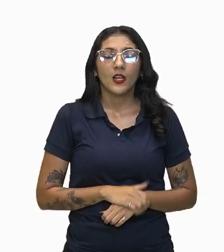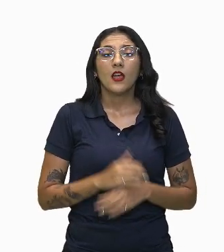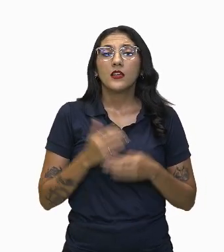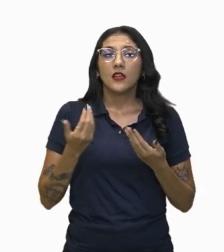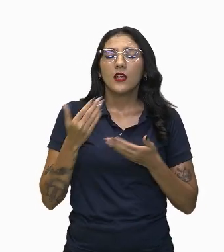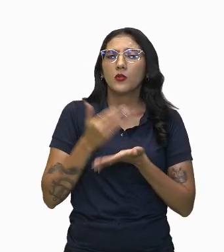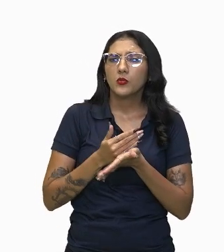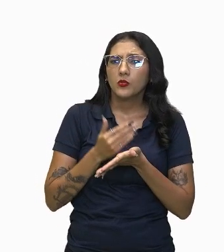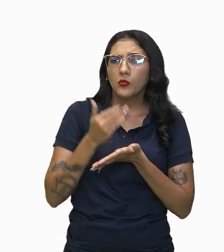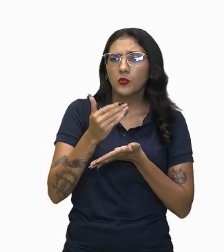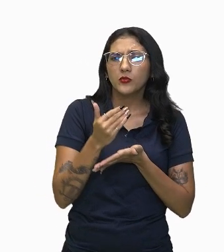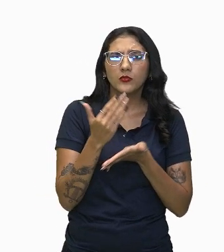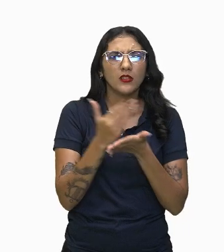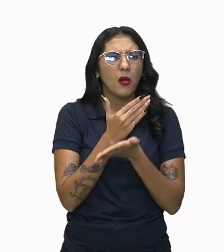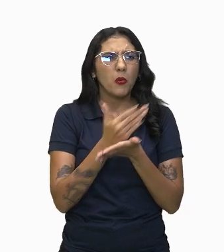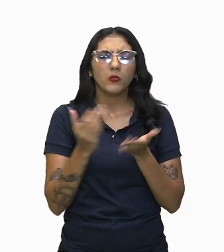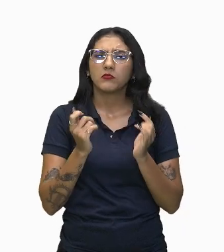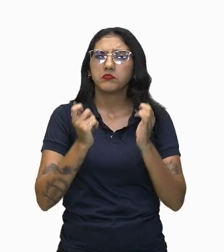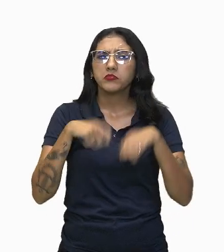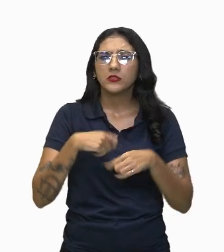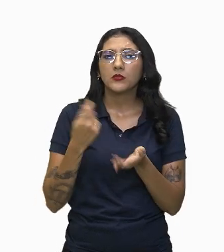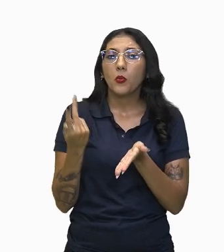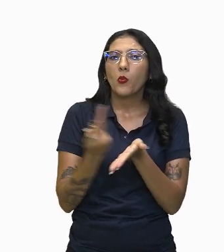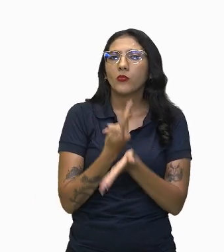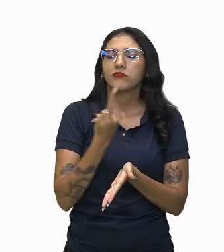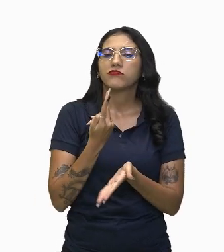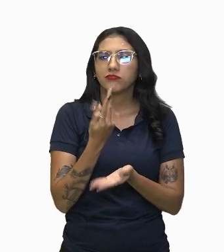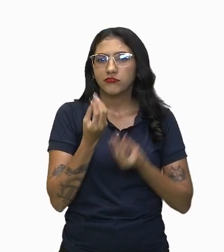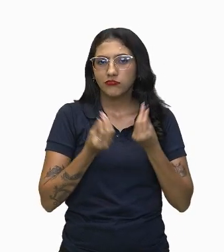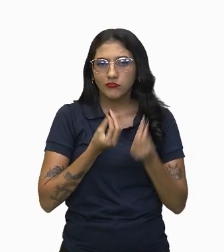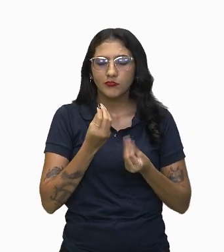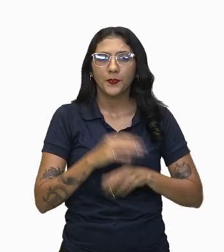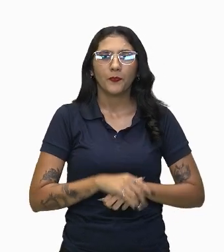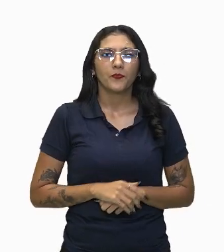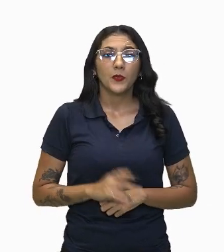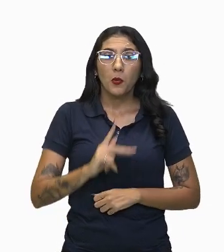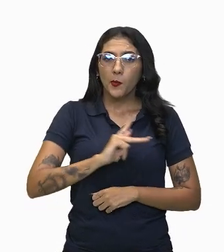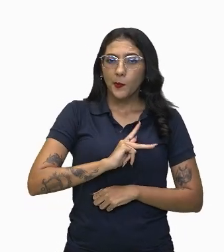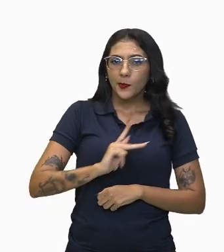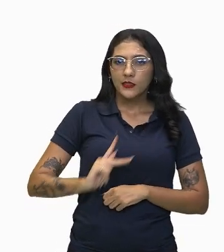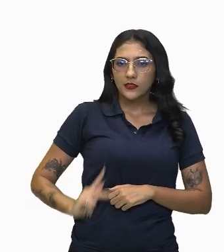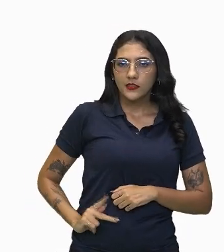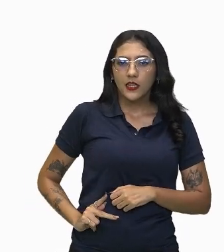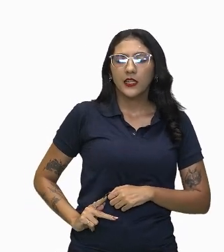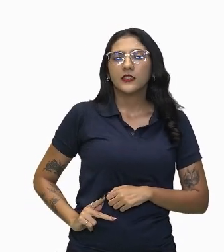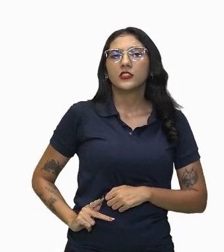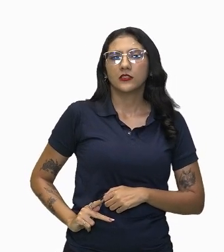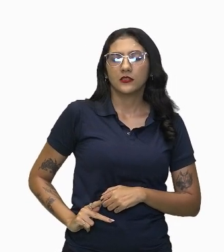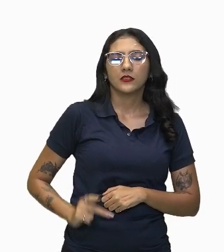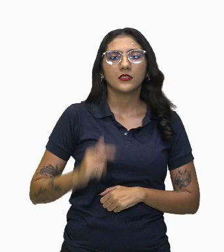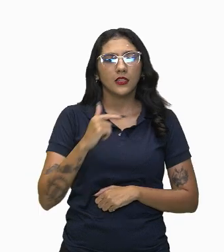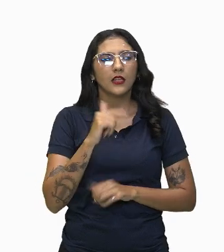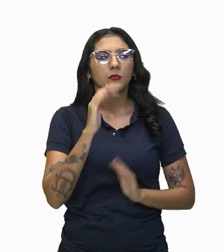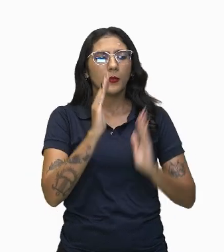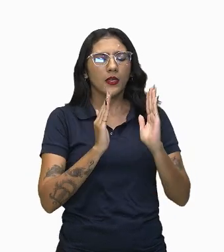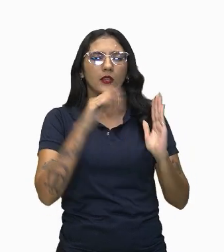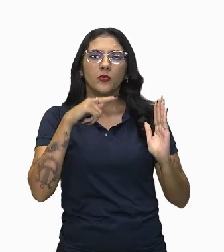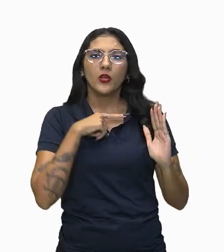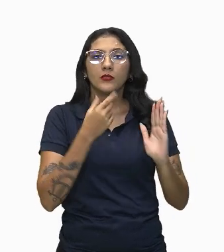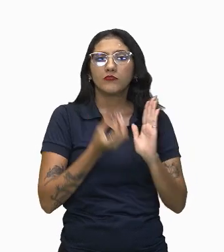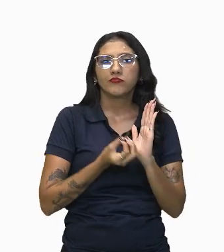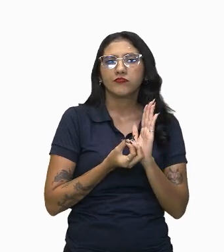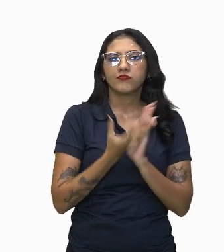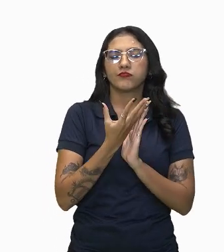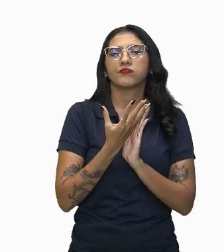elas foram colocadas em práticas. O presidente Roosevelt, que era o presidente ali no momento, ele vai criar o New Deal,